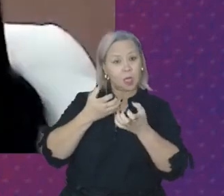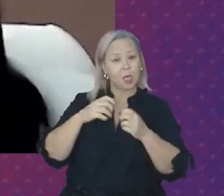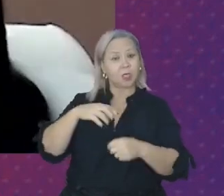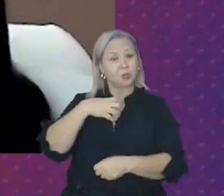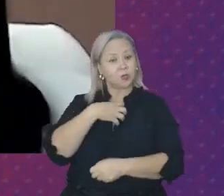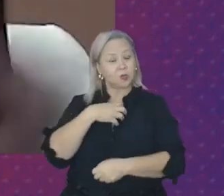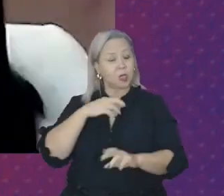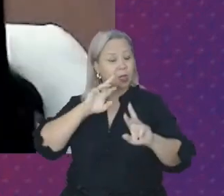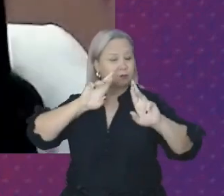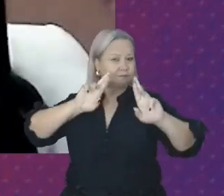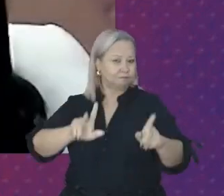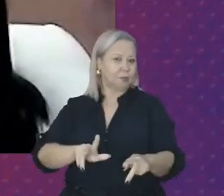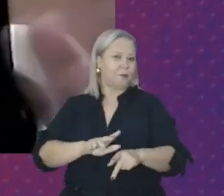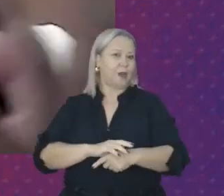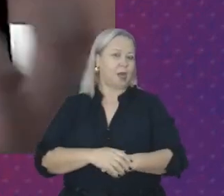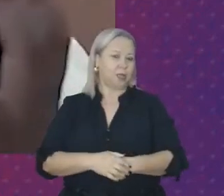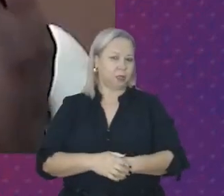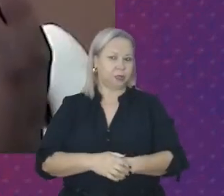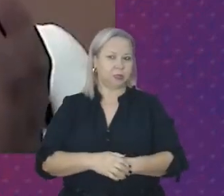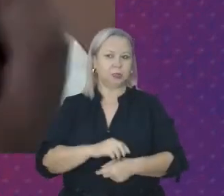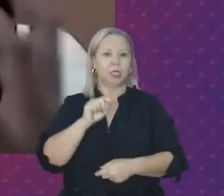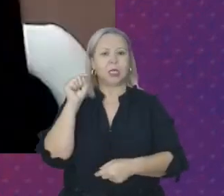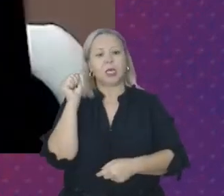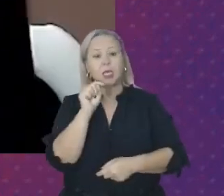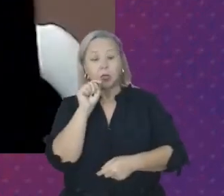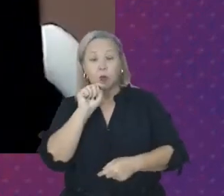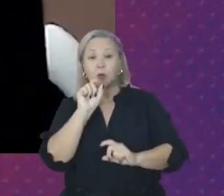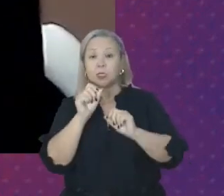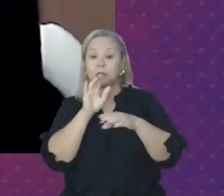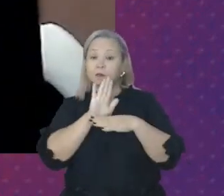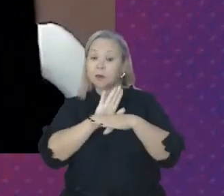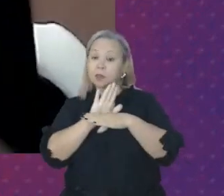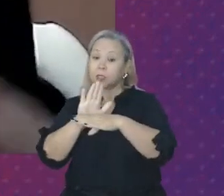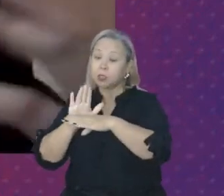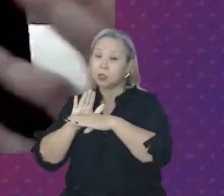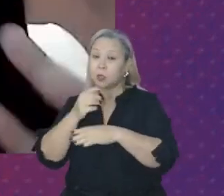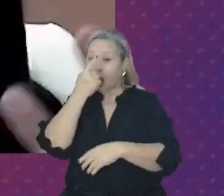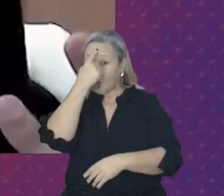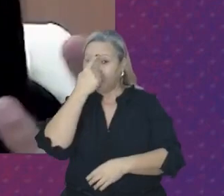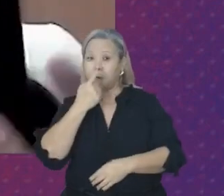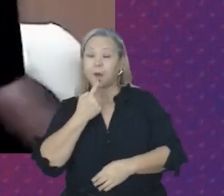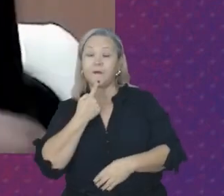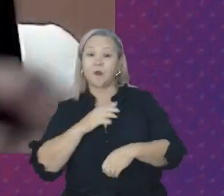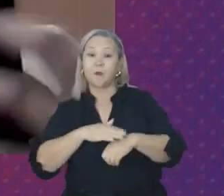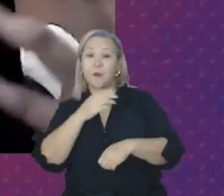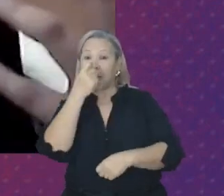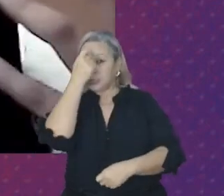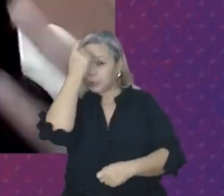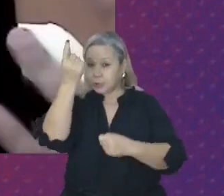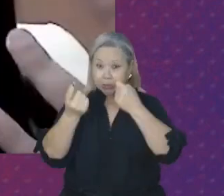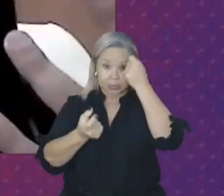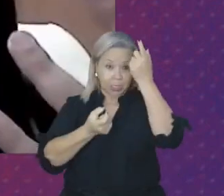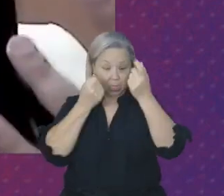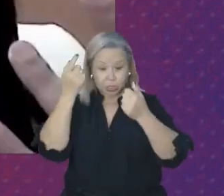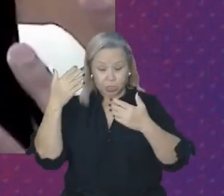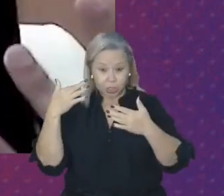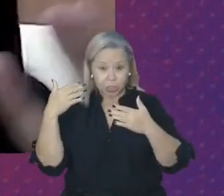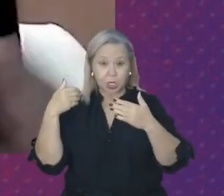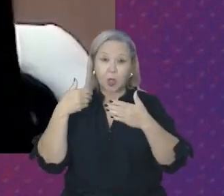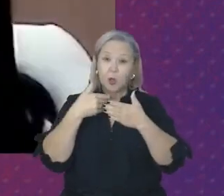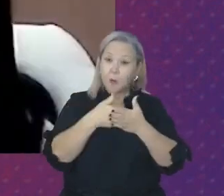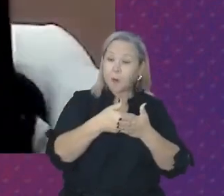seja diferenciado. Isso aqui vai te ajudar a ter um perfil mais criativo, mais próximo